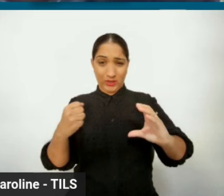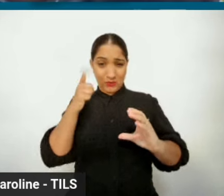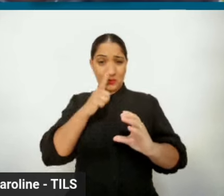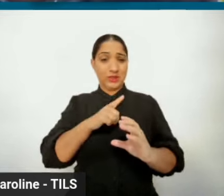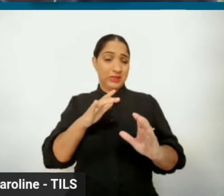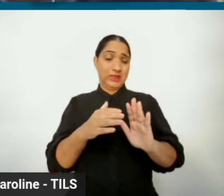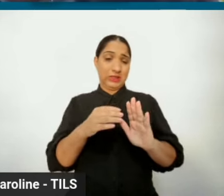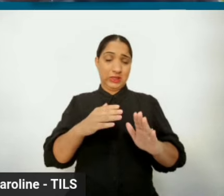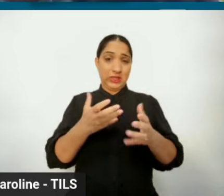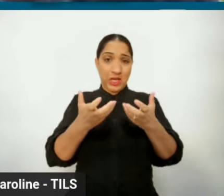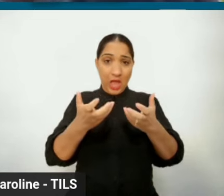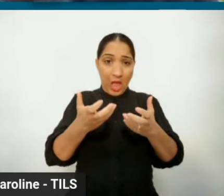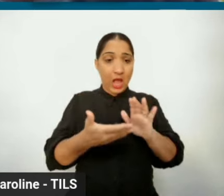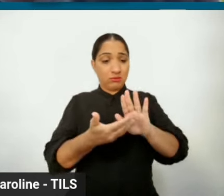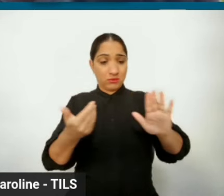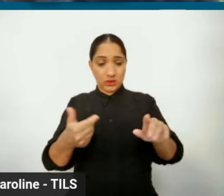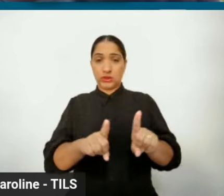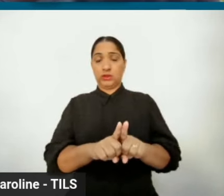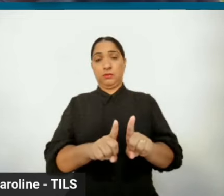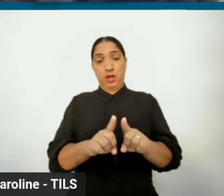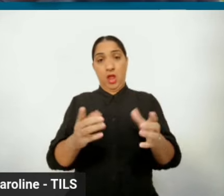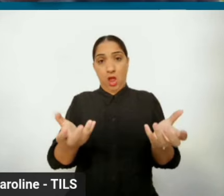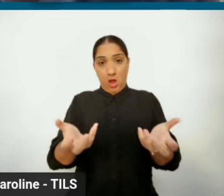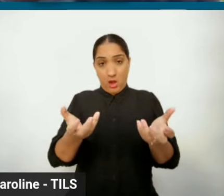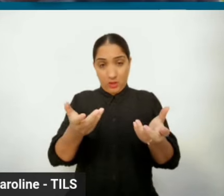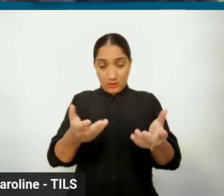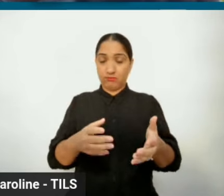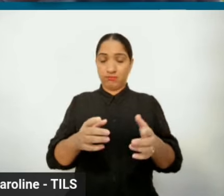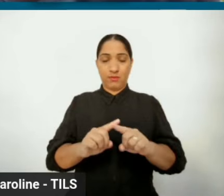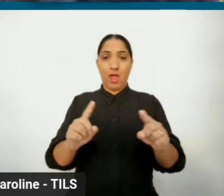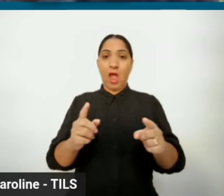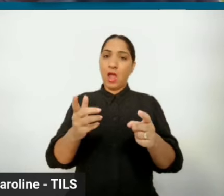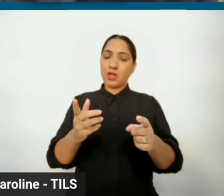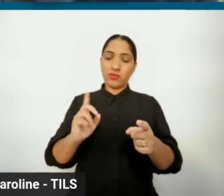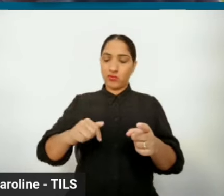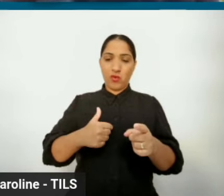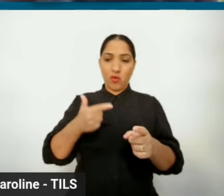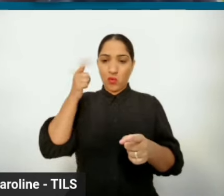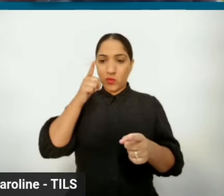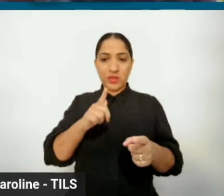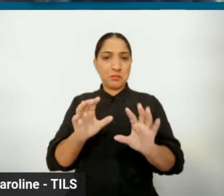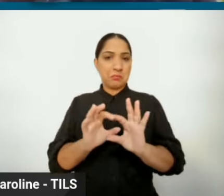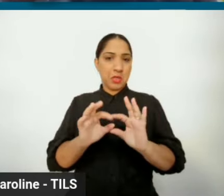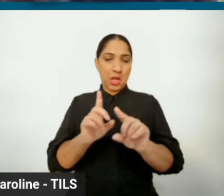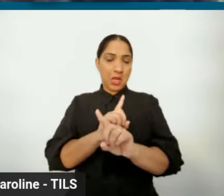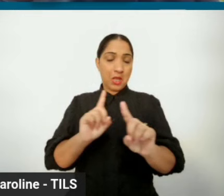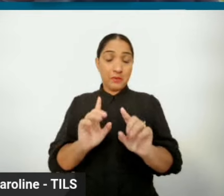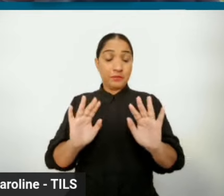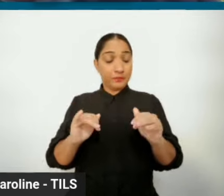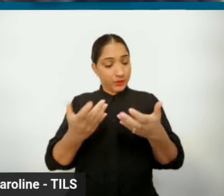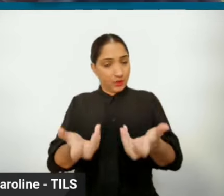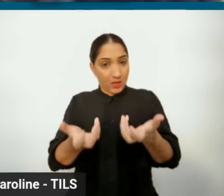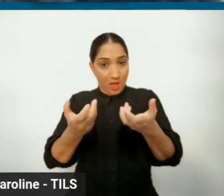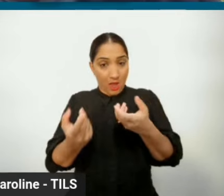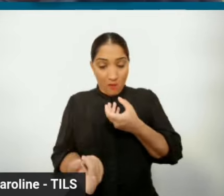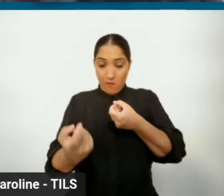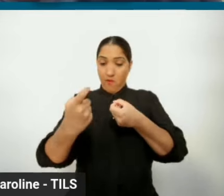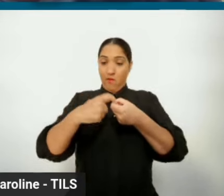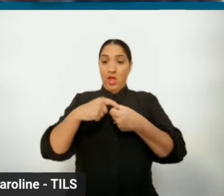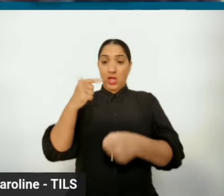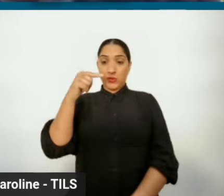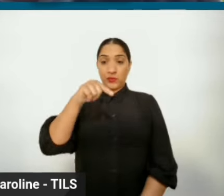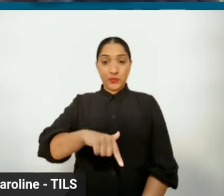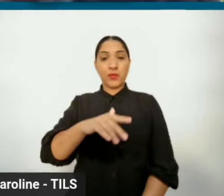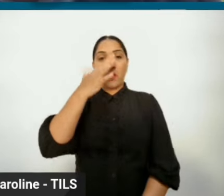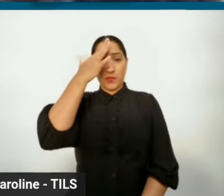das pessoas com deficiência. Então, é um momento de retomada, de resgate, para termos